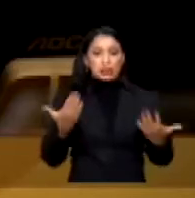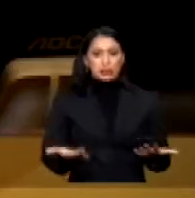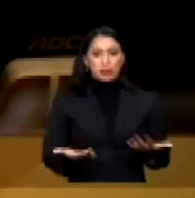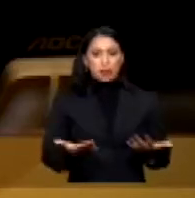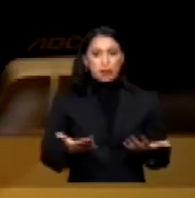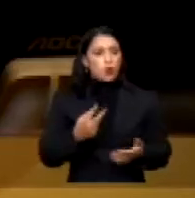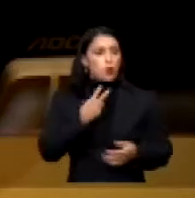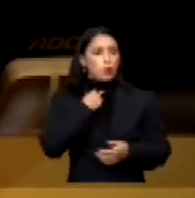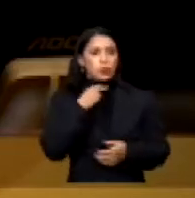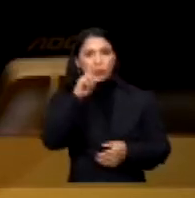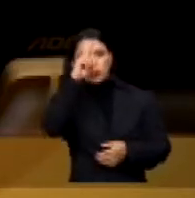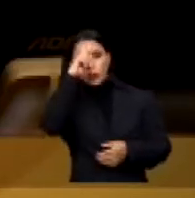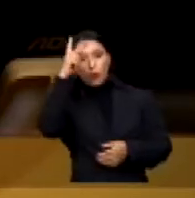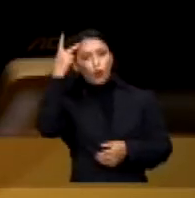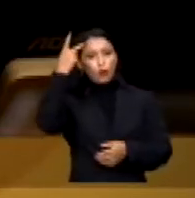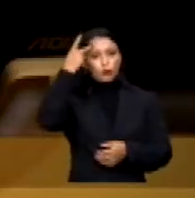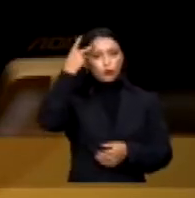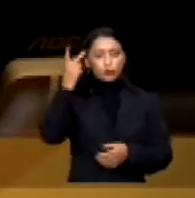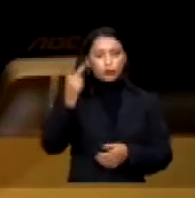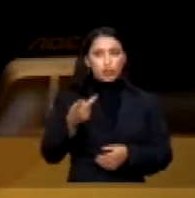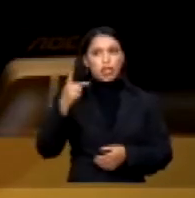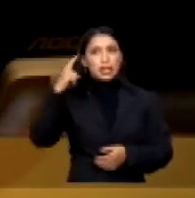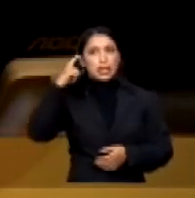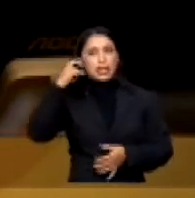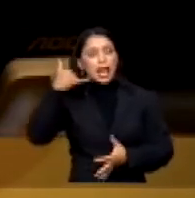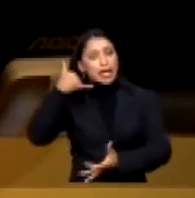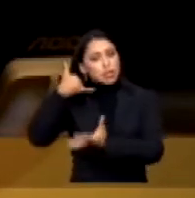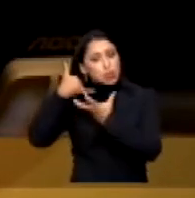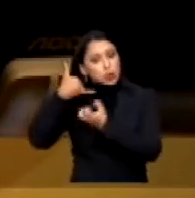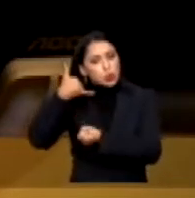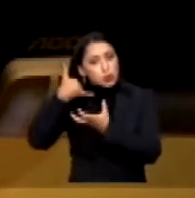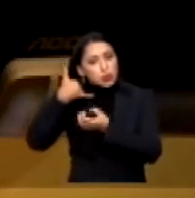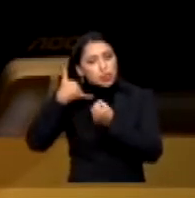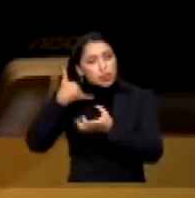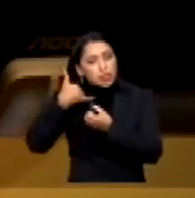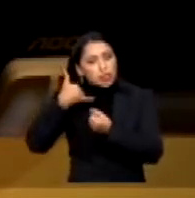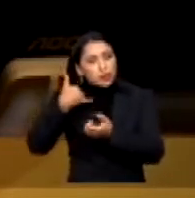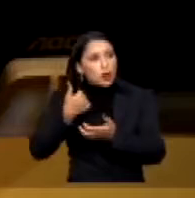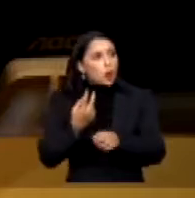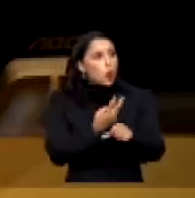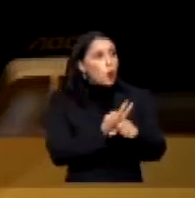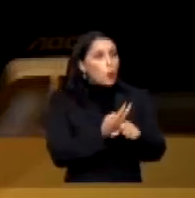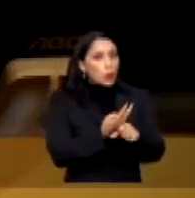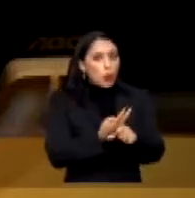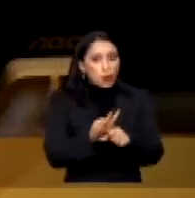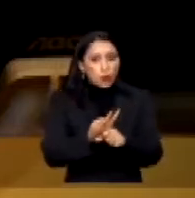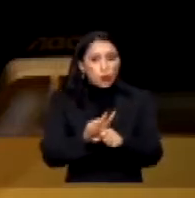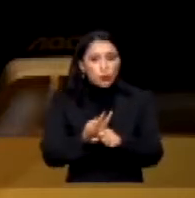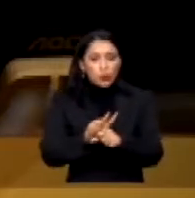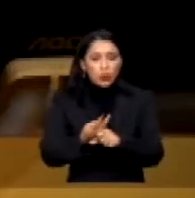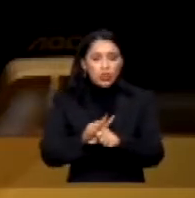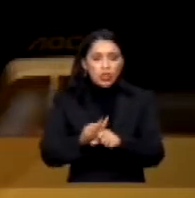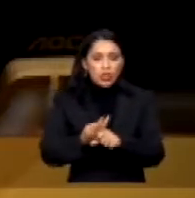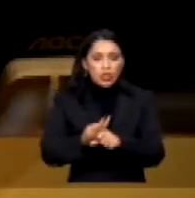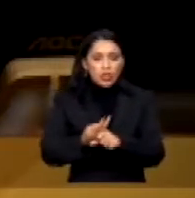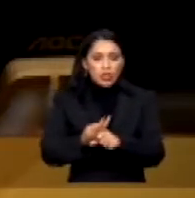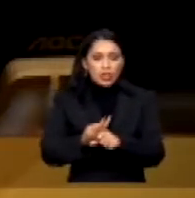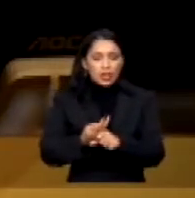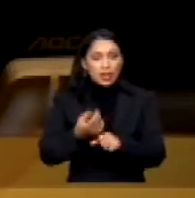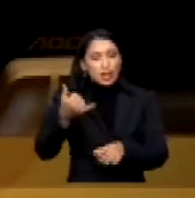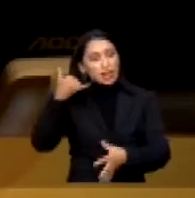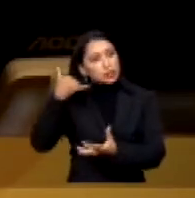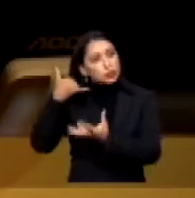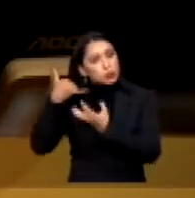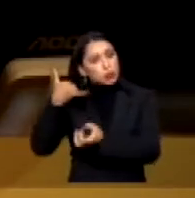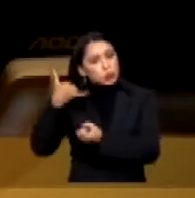Igualmente, não confundamos achar numa escuta telefônica aquilo que se procura com procurar em